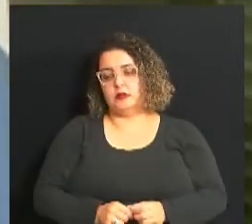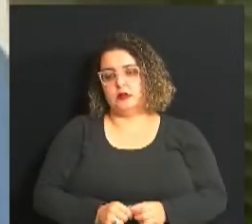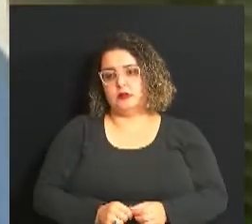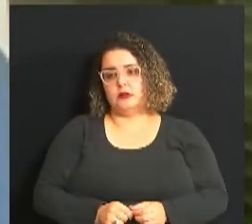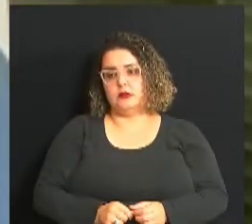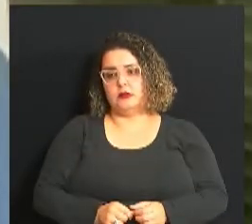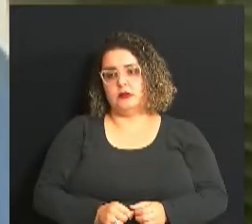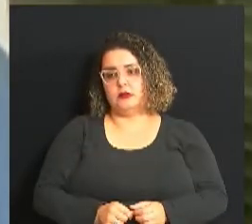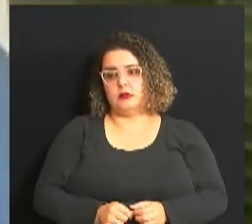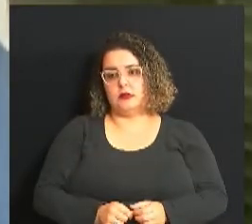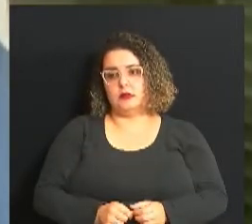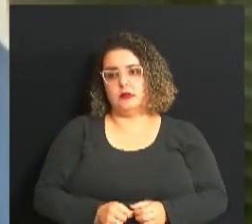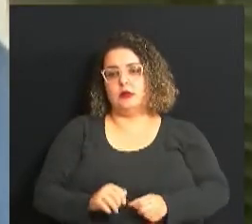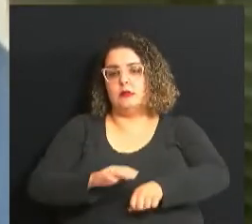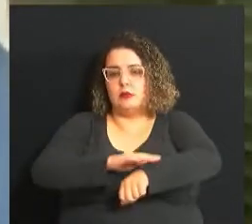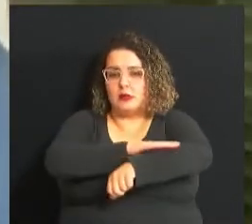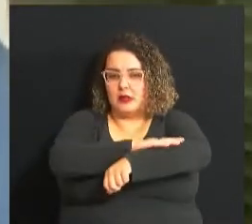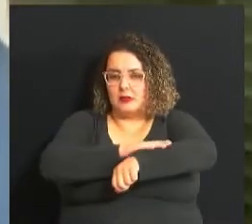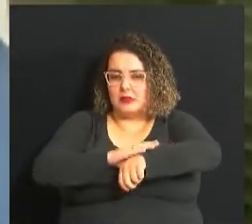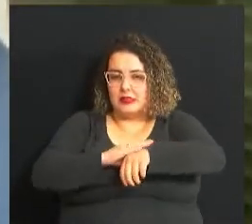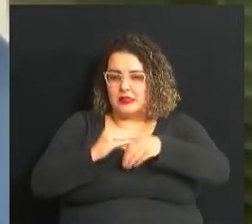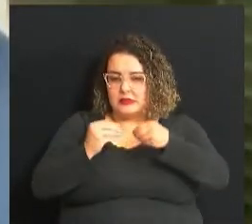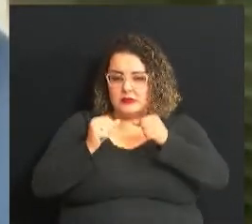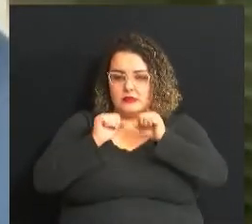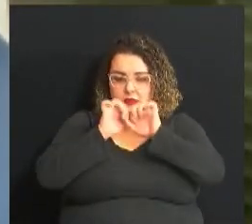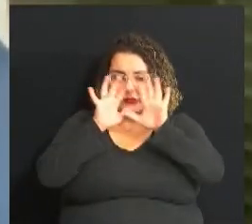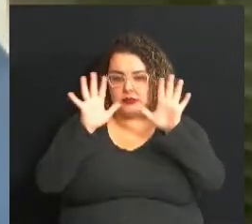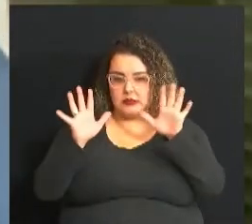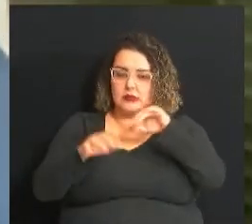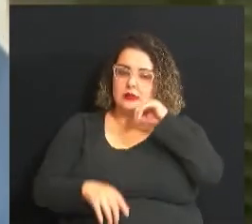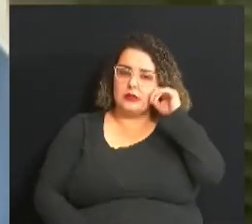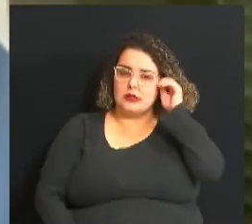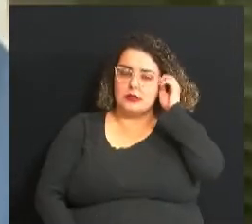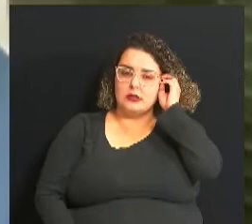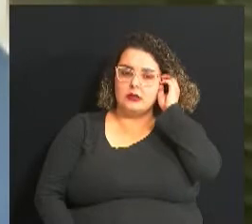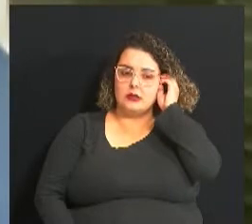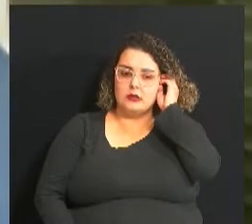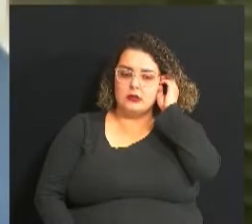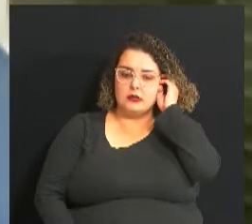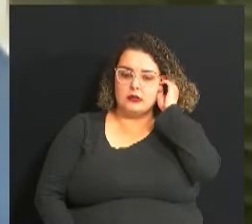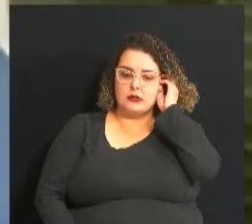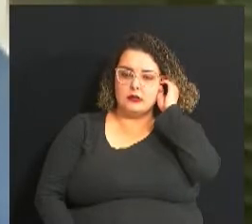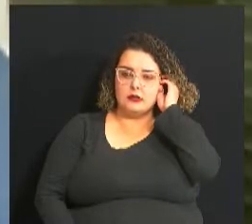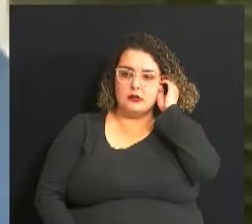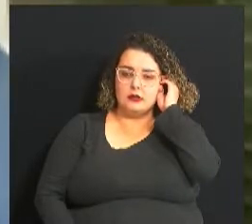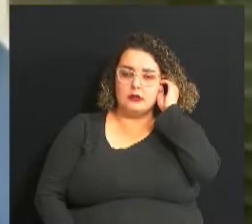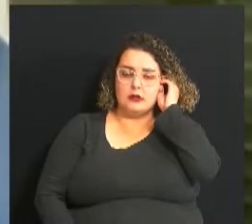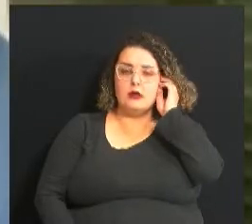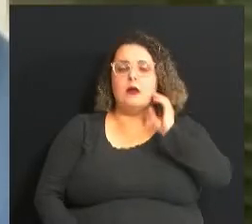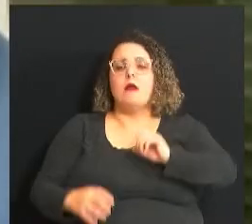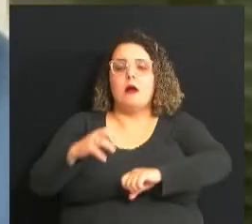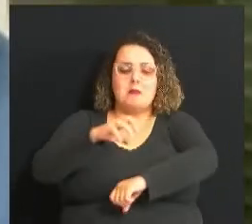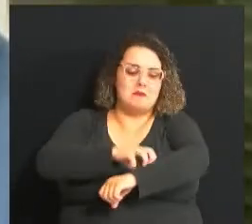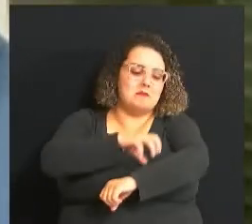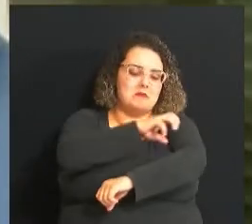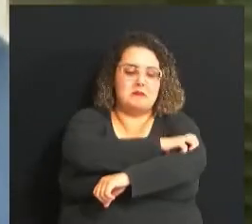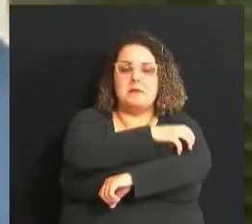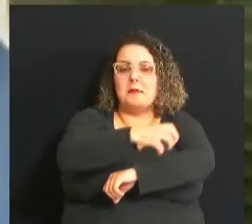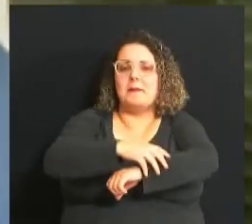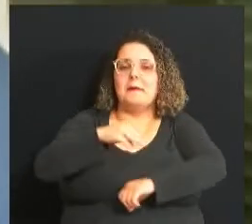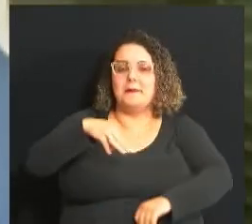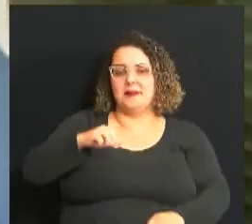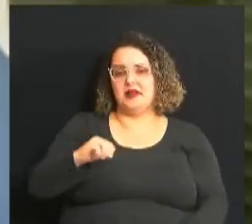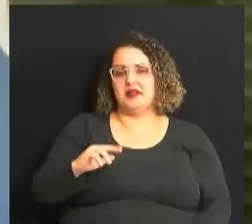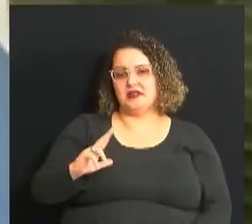peles mais sensíveis, peles mais claras, né? Isso pode acontecer, manchas que acontecem na pele. Existe